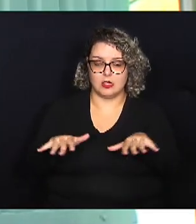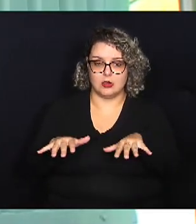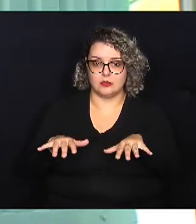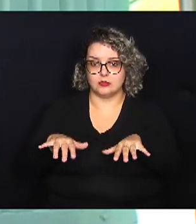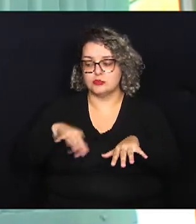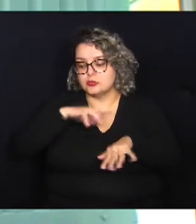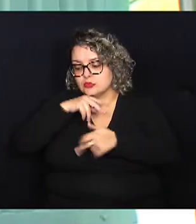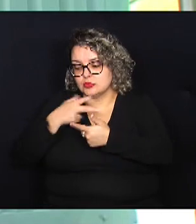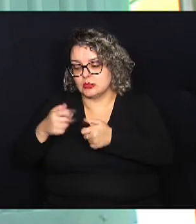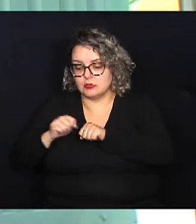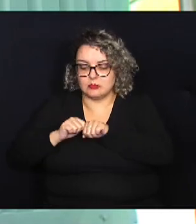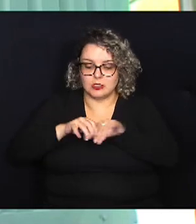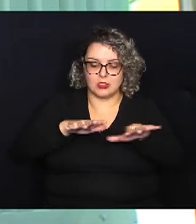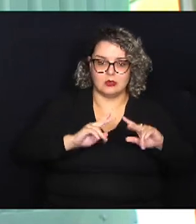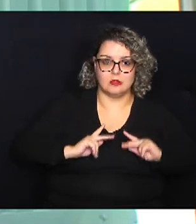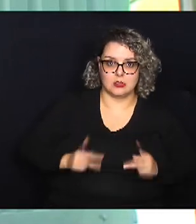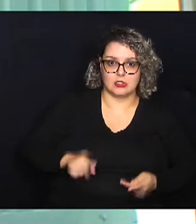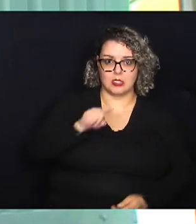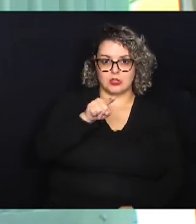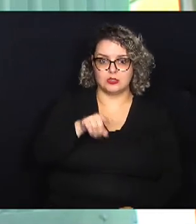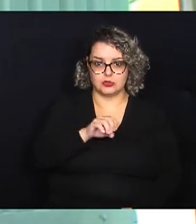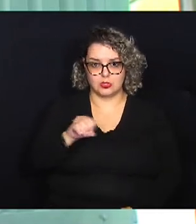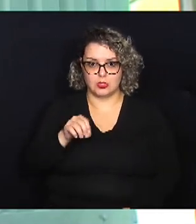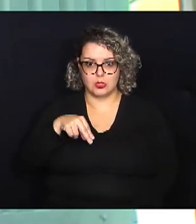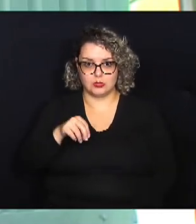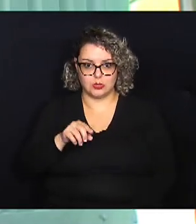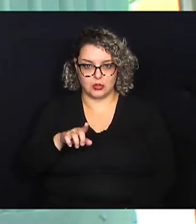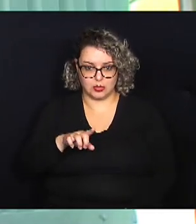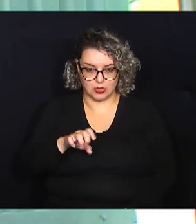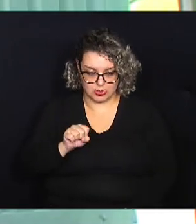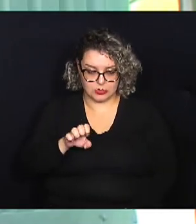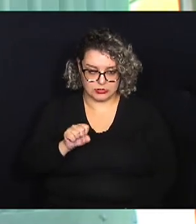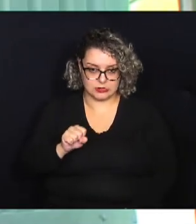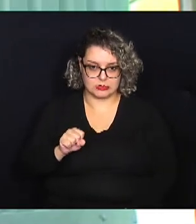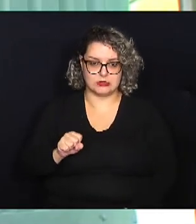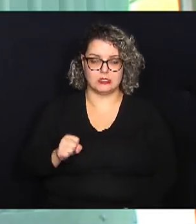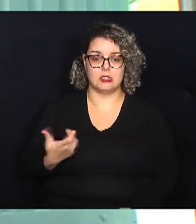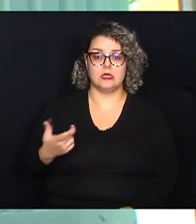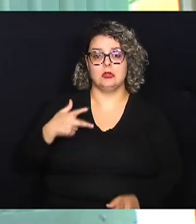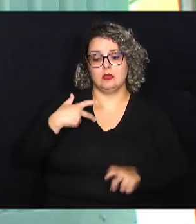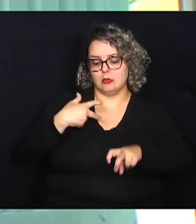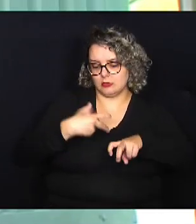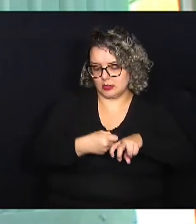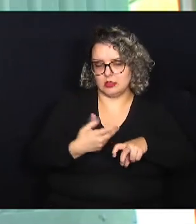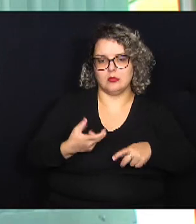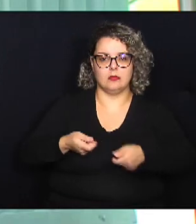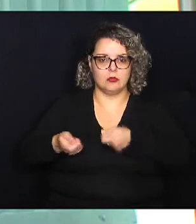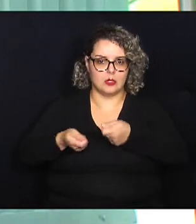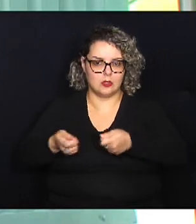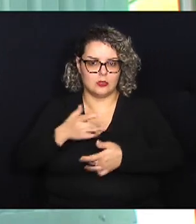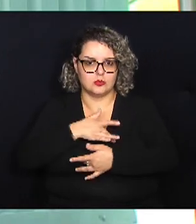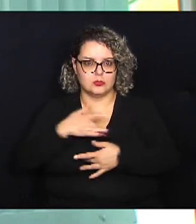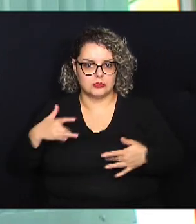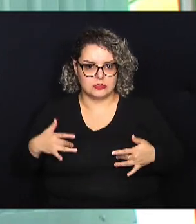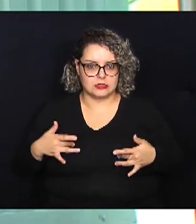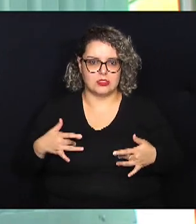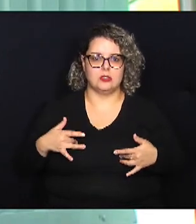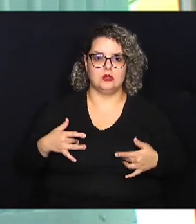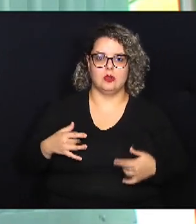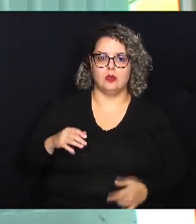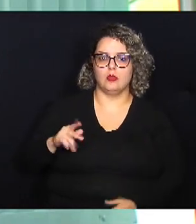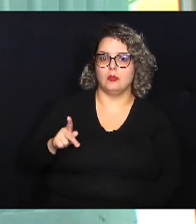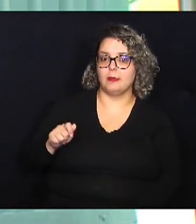homens, são as zoonoses, e mantendo a saúde, a vacinação, o controle de parasita desses animais sempre em